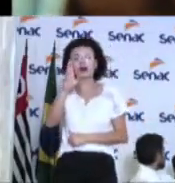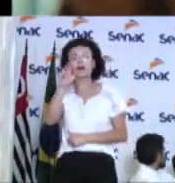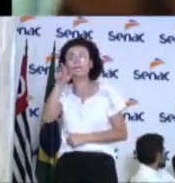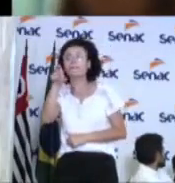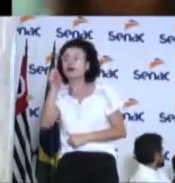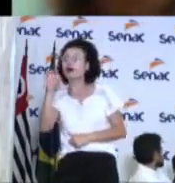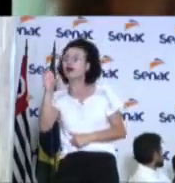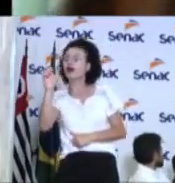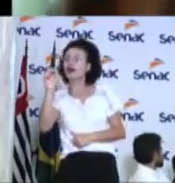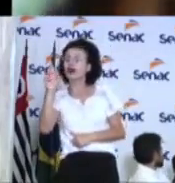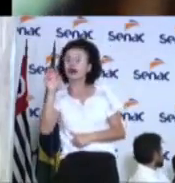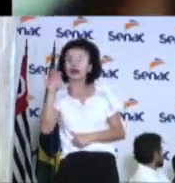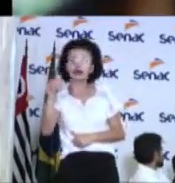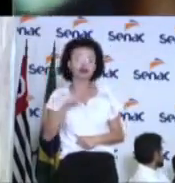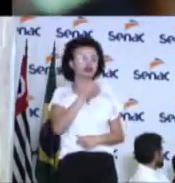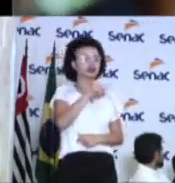Karina,